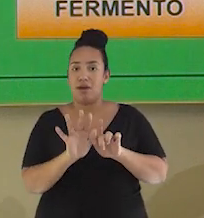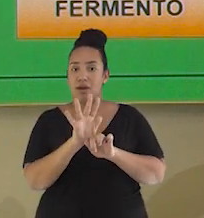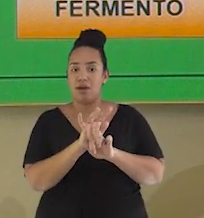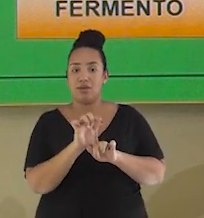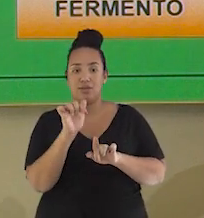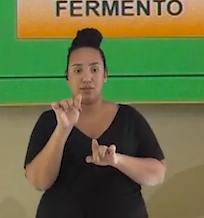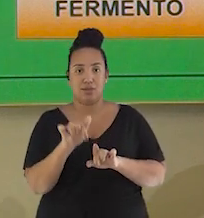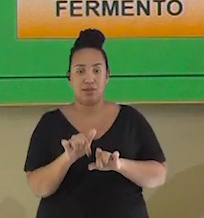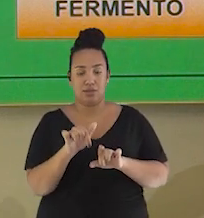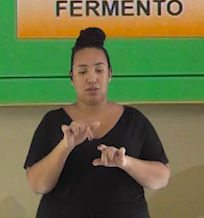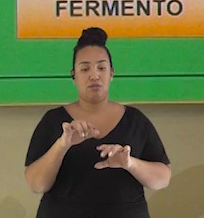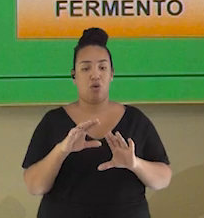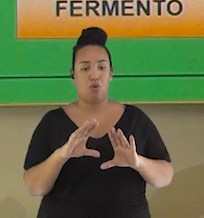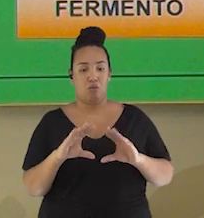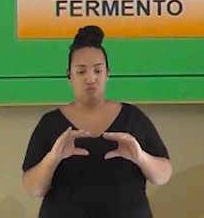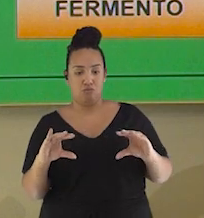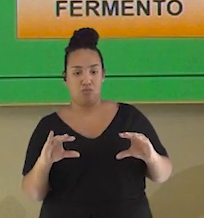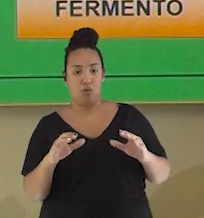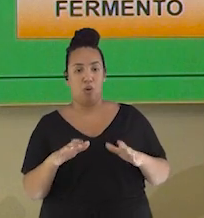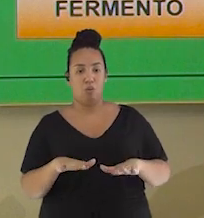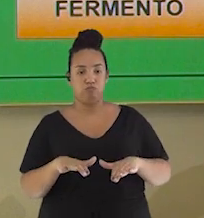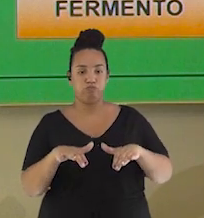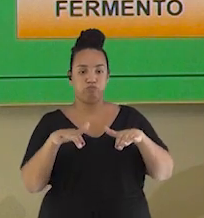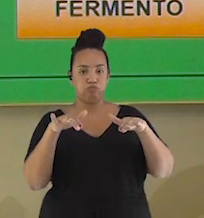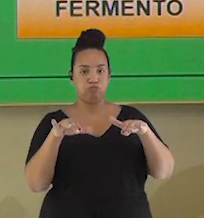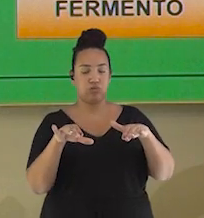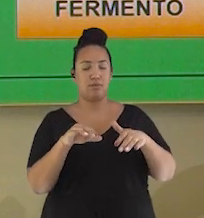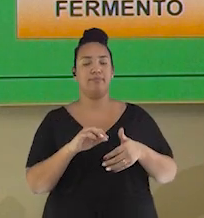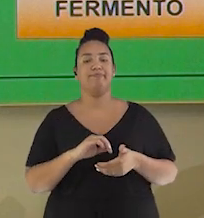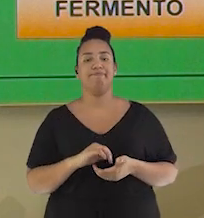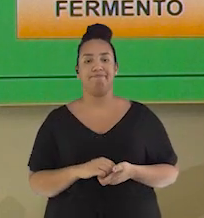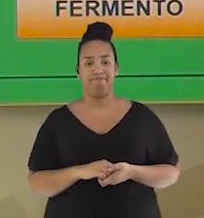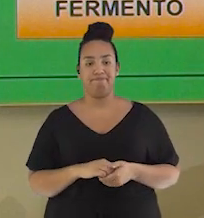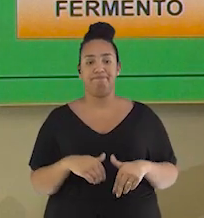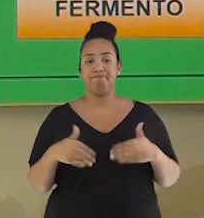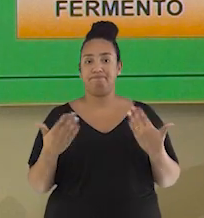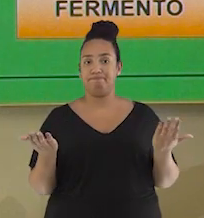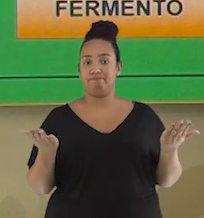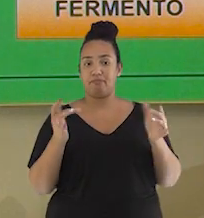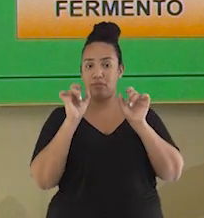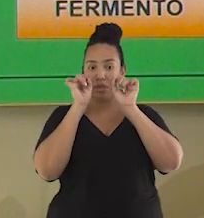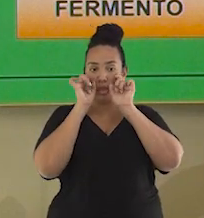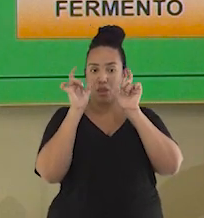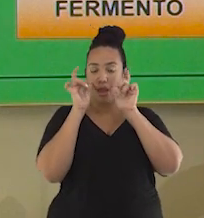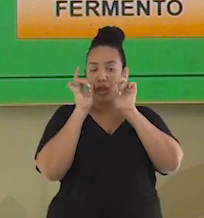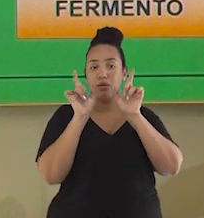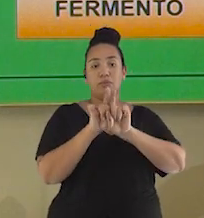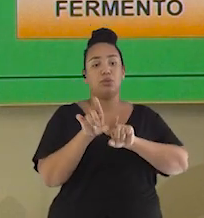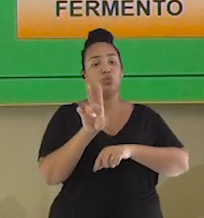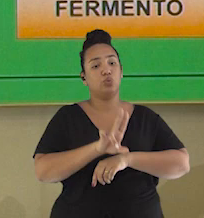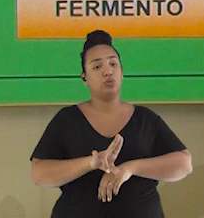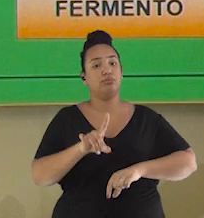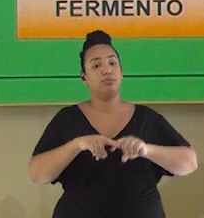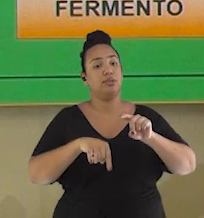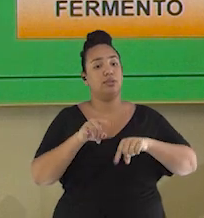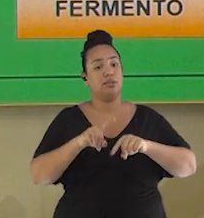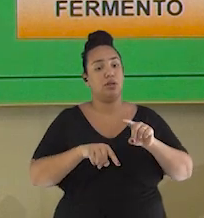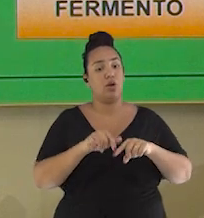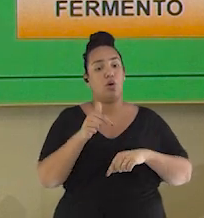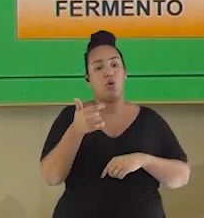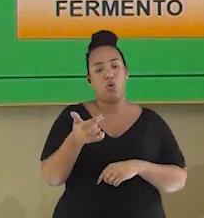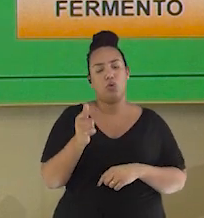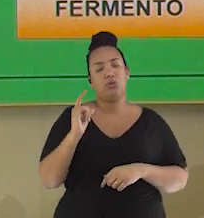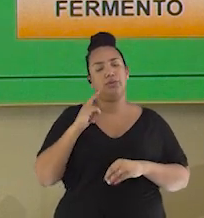massa. Isso é chamado de fermentação. E atenção, também usamos outros ingredientes, além